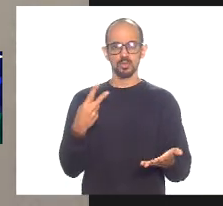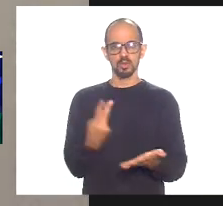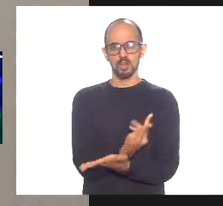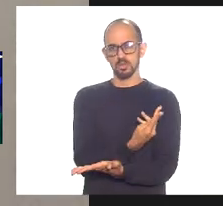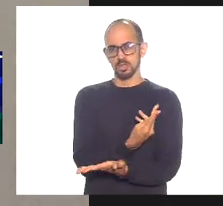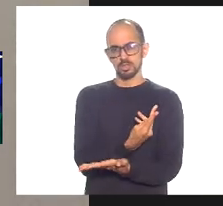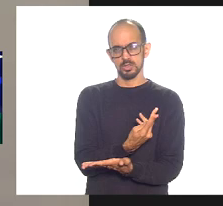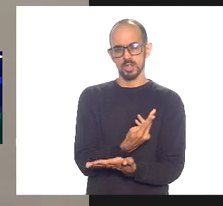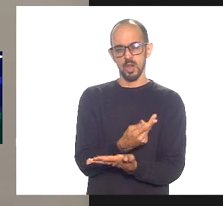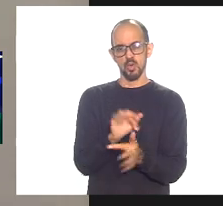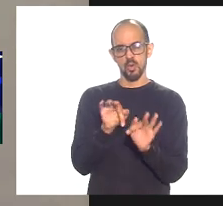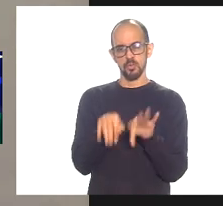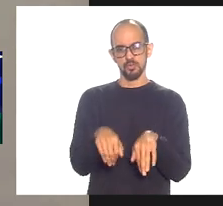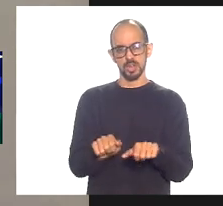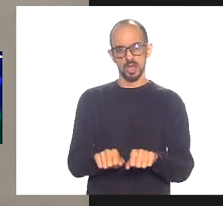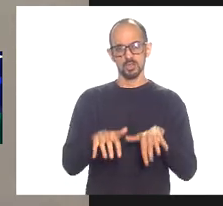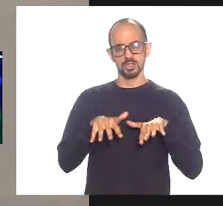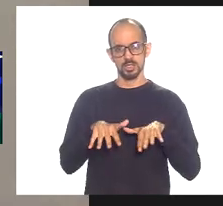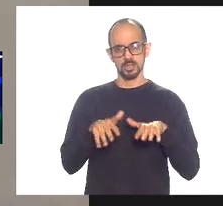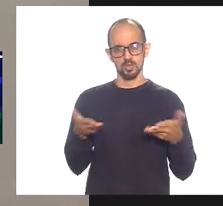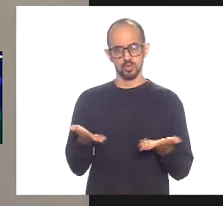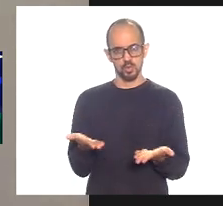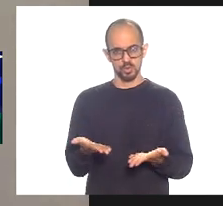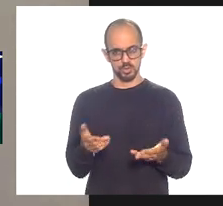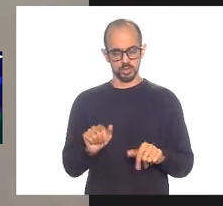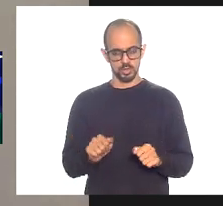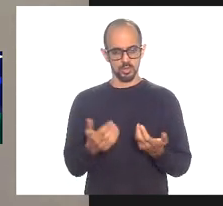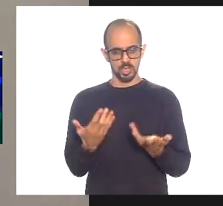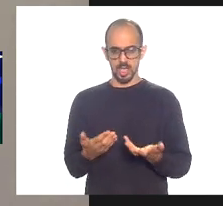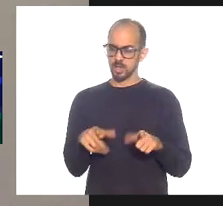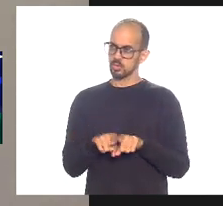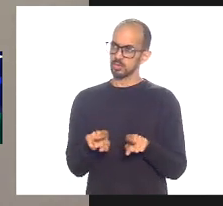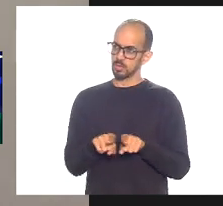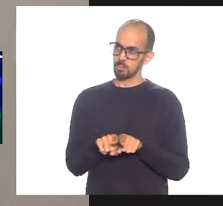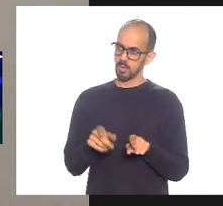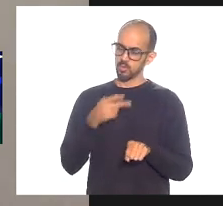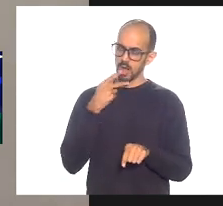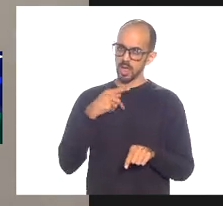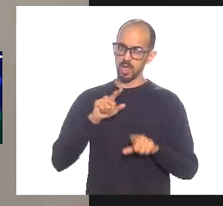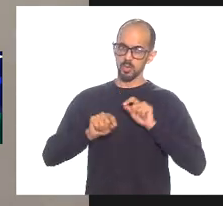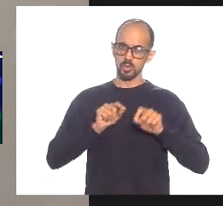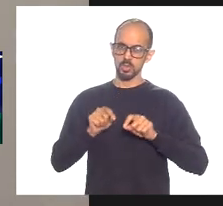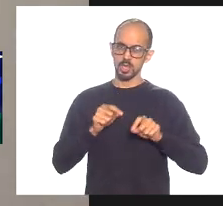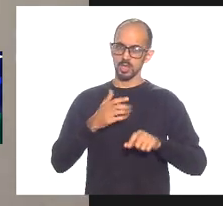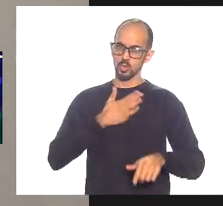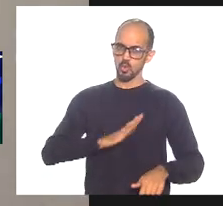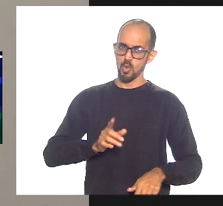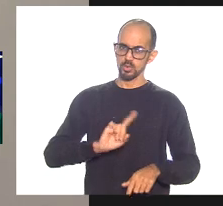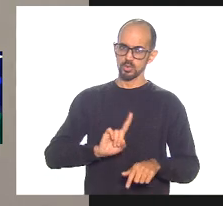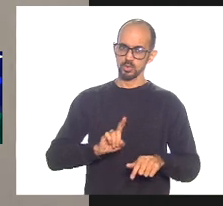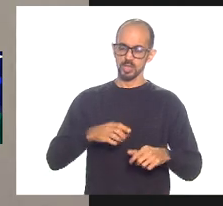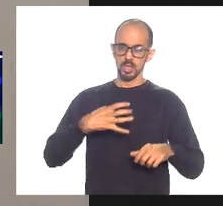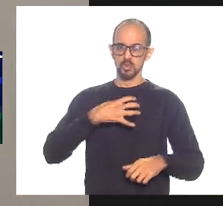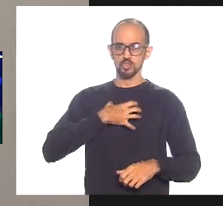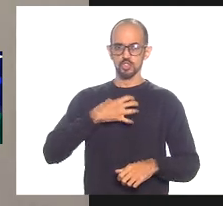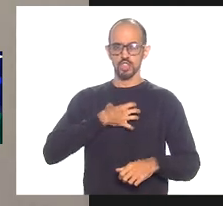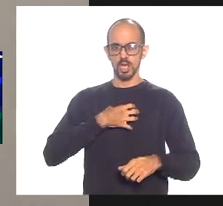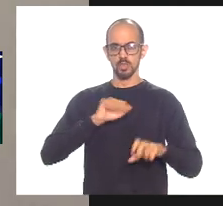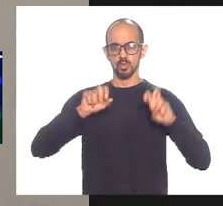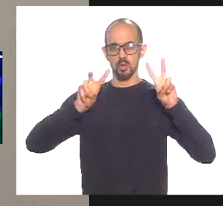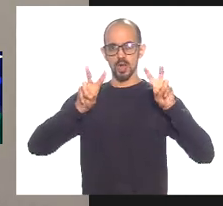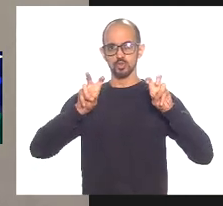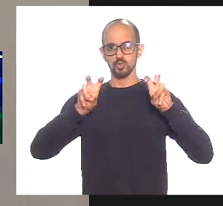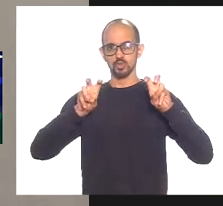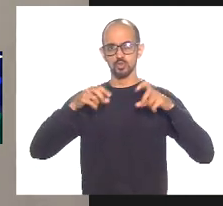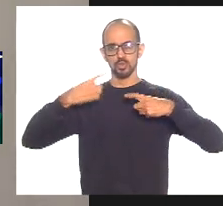neste final de sessão quero deixar aqui a minha indignação pela forma com a qual esse assunto Está tendo